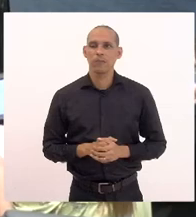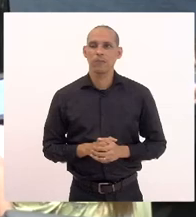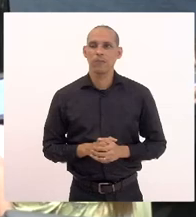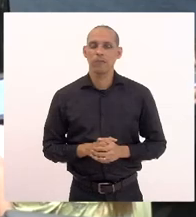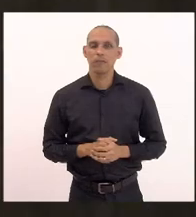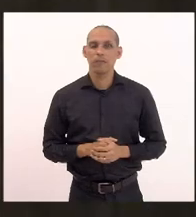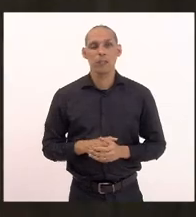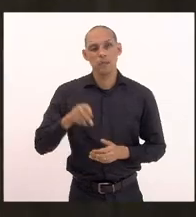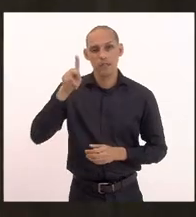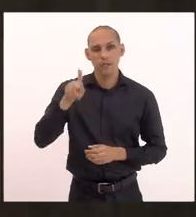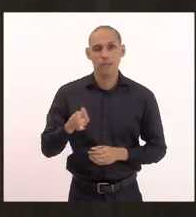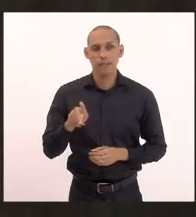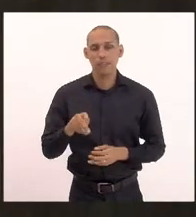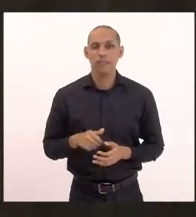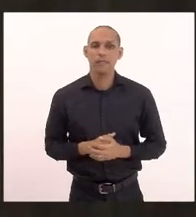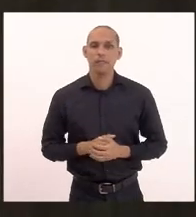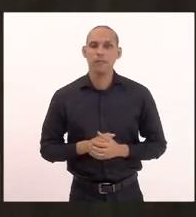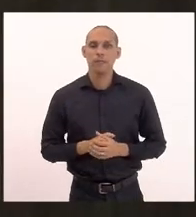Senhor presidente,